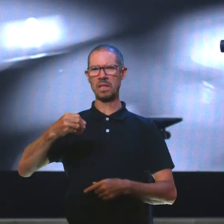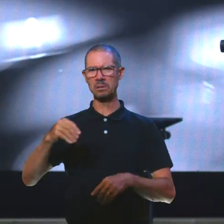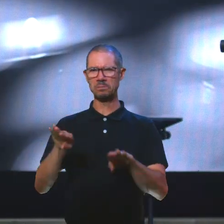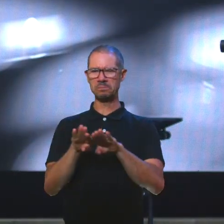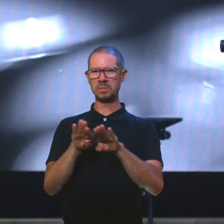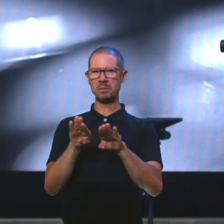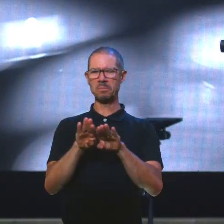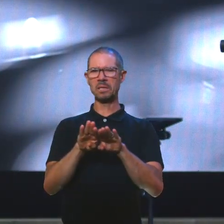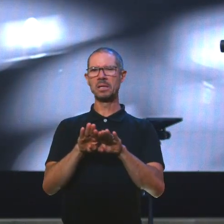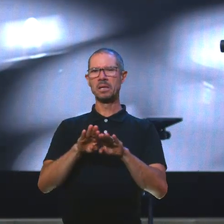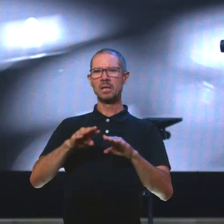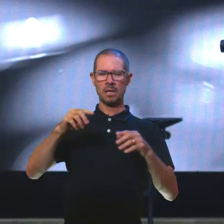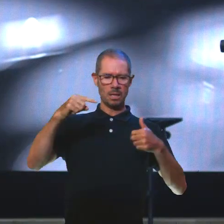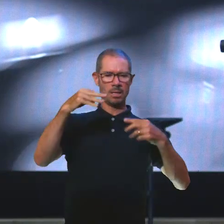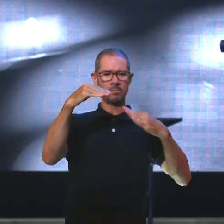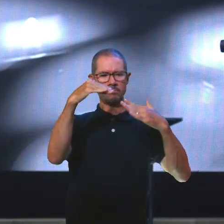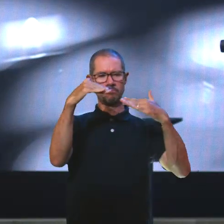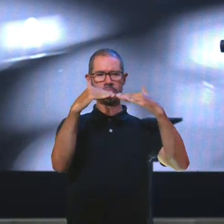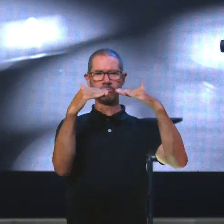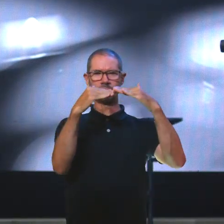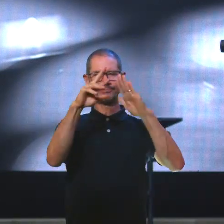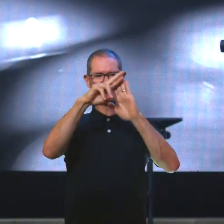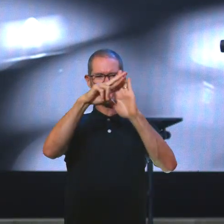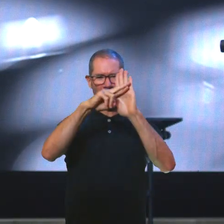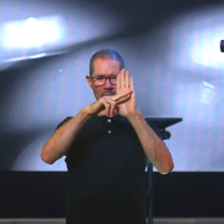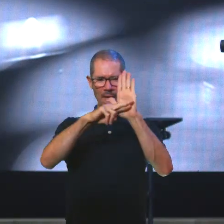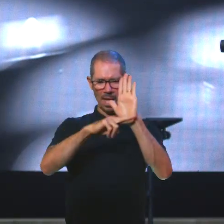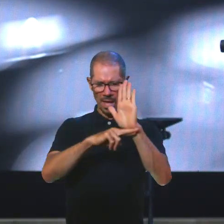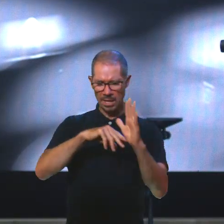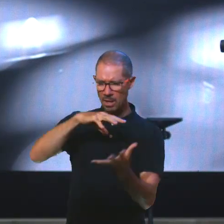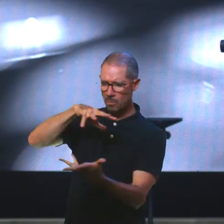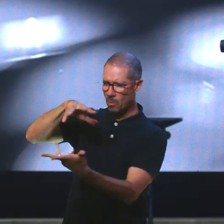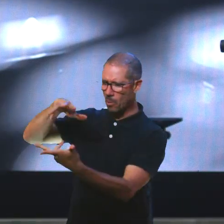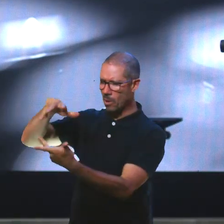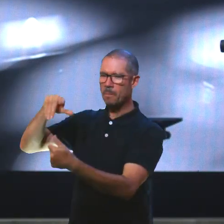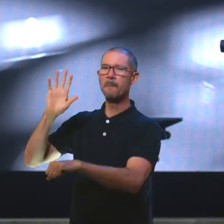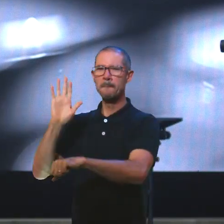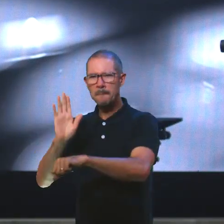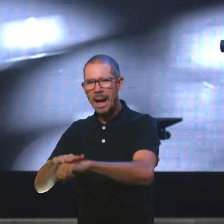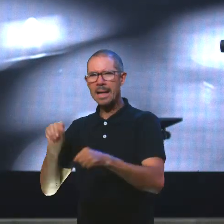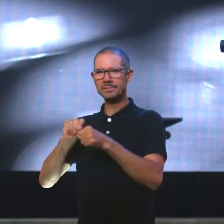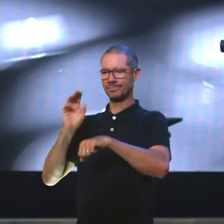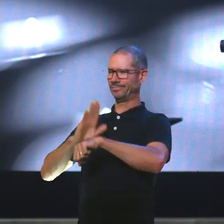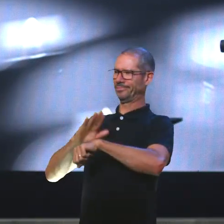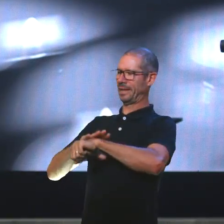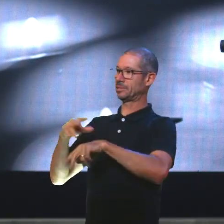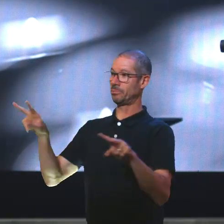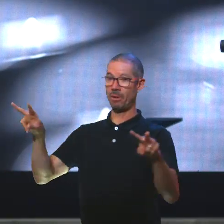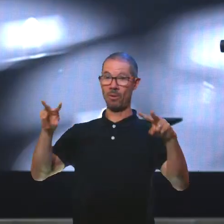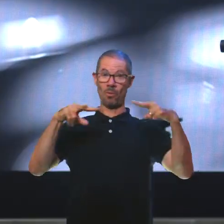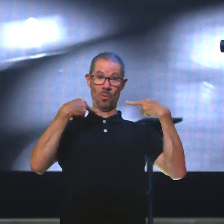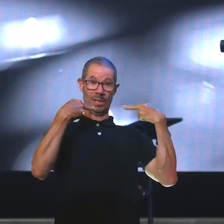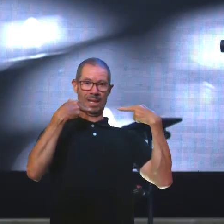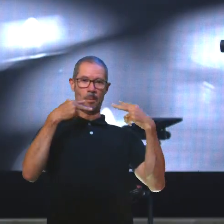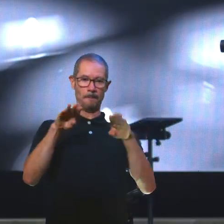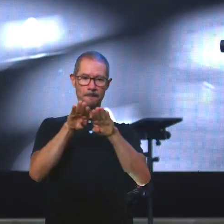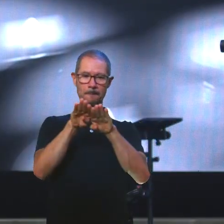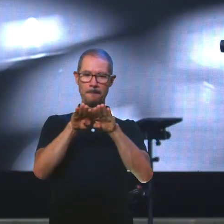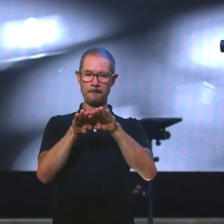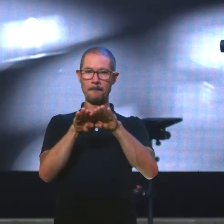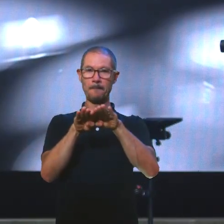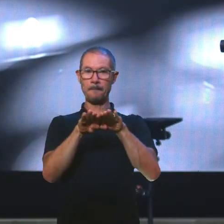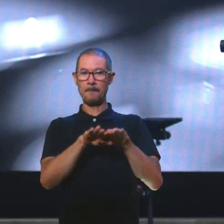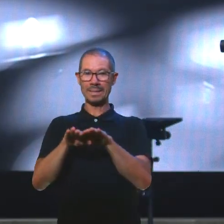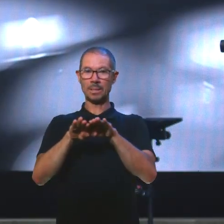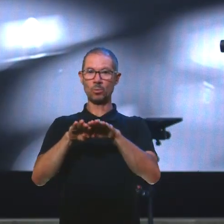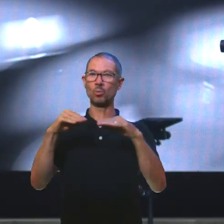ficou é que ambos seguem a mesma regra que está baseada neste mundo. Quanto mais eu faço, mais vão olhar para mim, mas o padrão do alto é